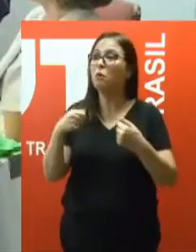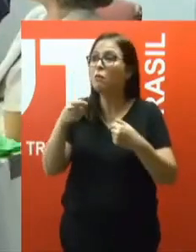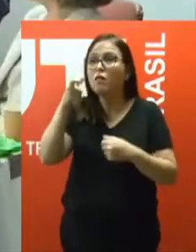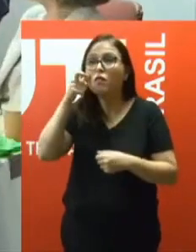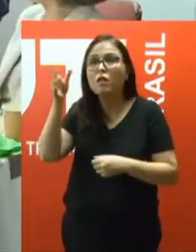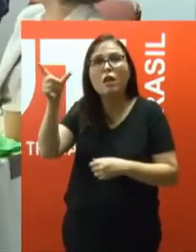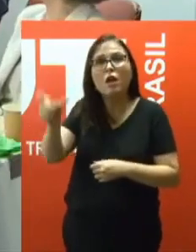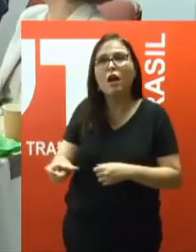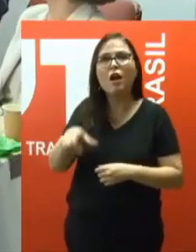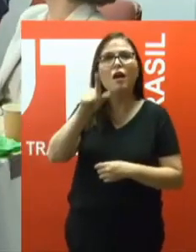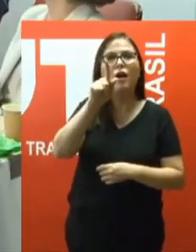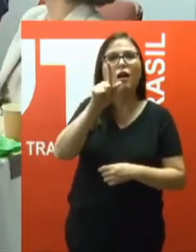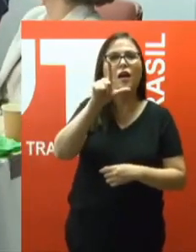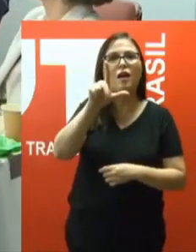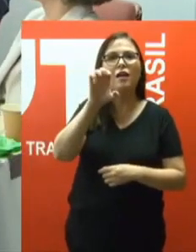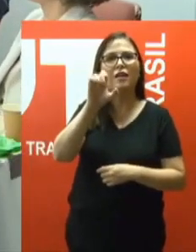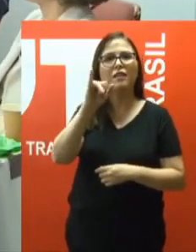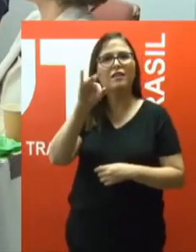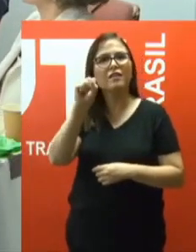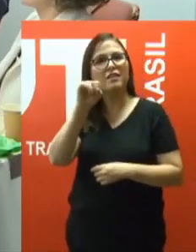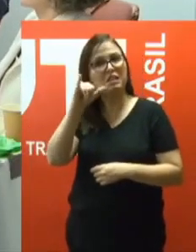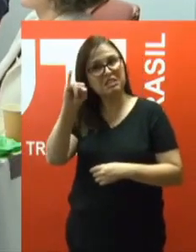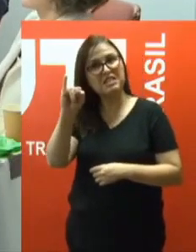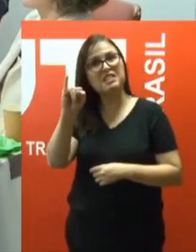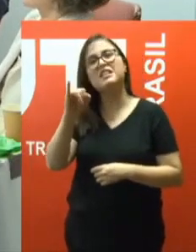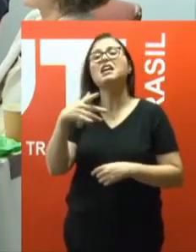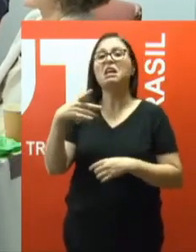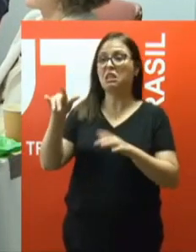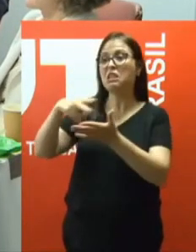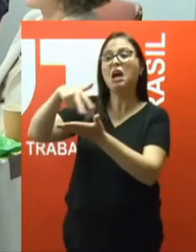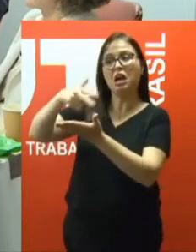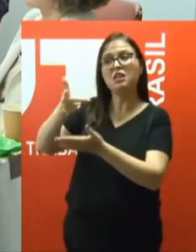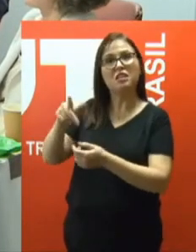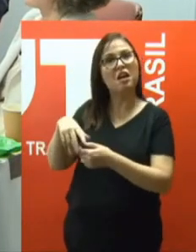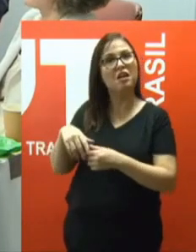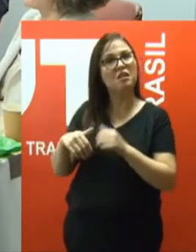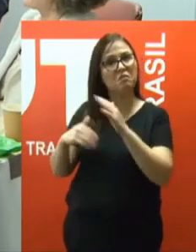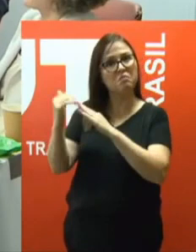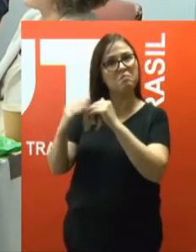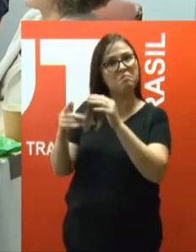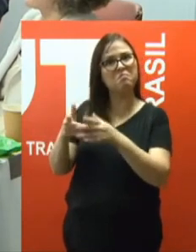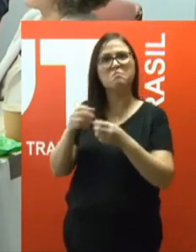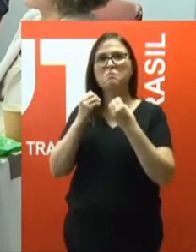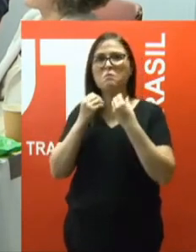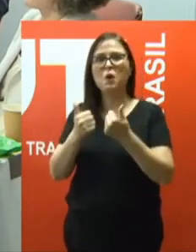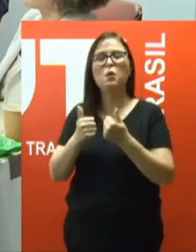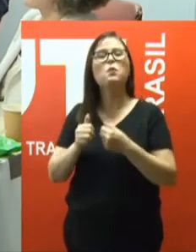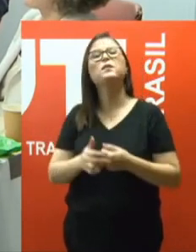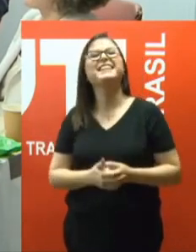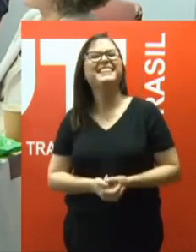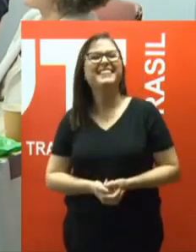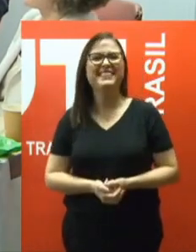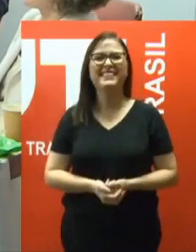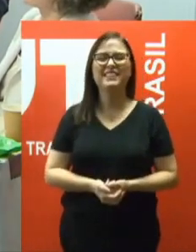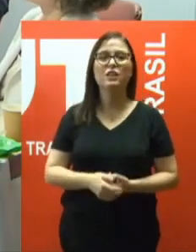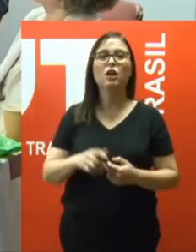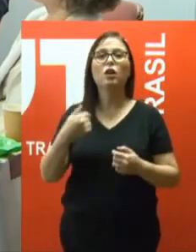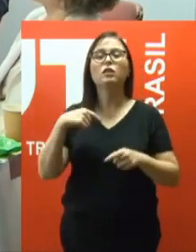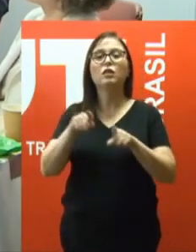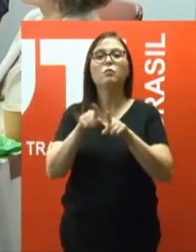dançar. É. Então é o seguinte, cada estado que eu for agora, o ato que nós fizemos na UERJ